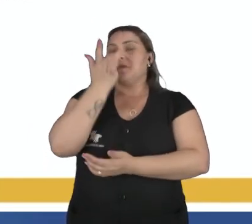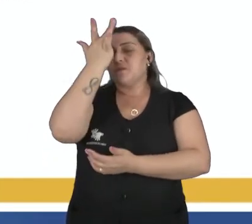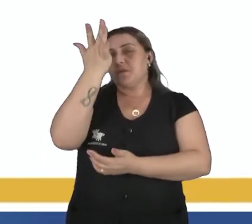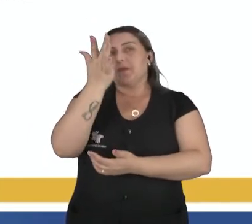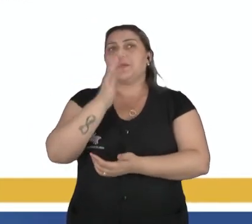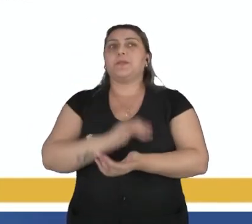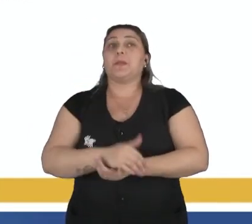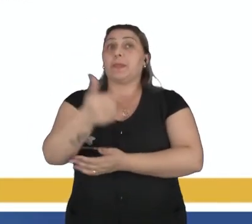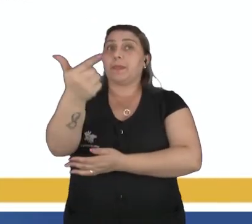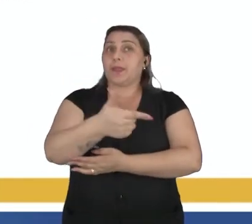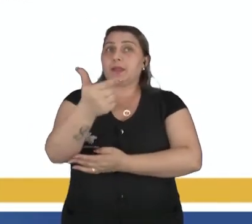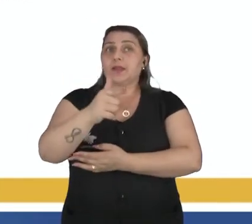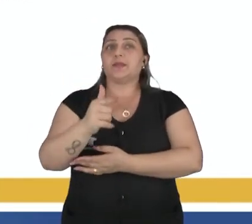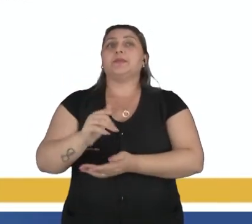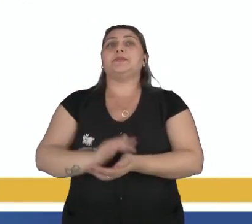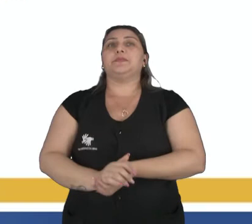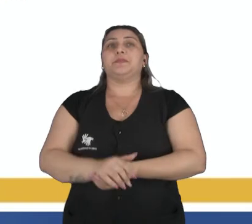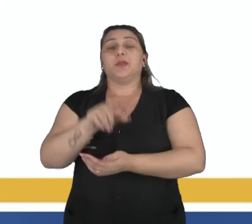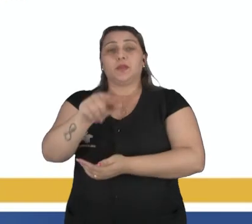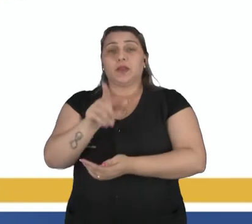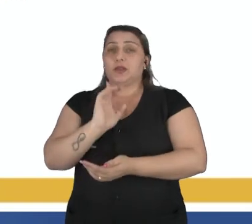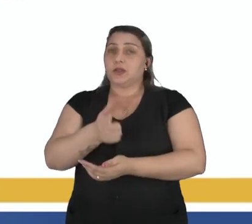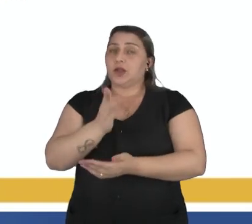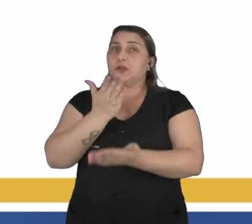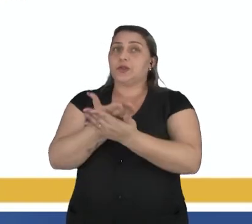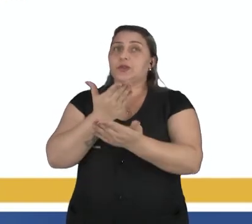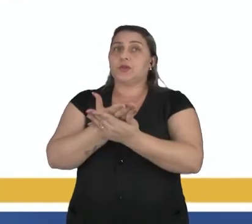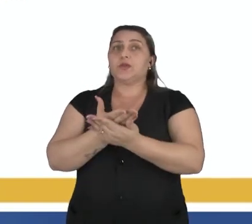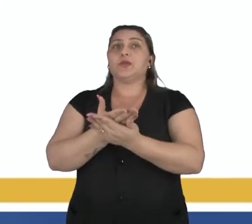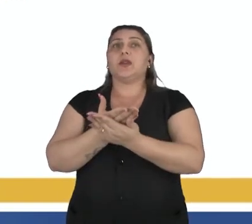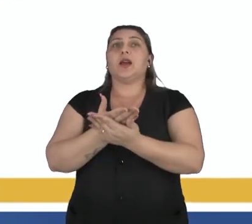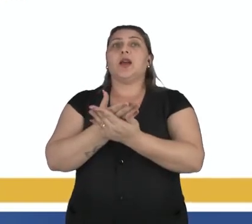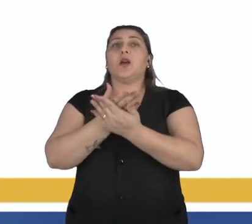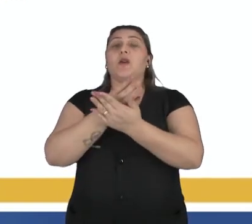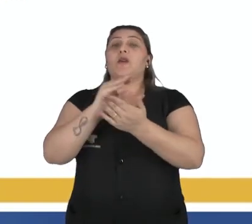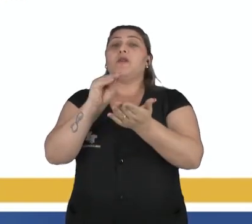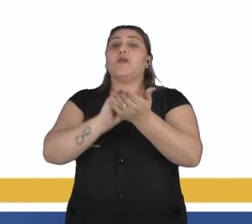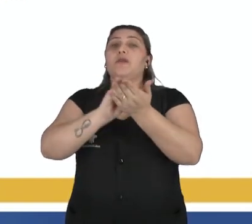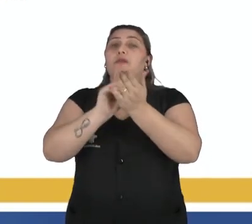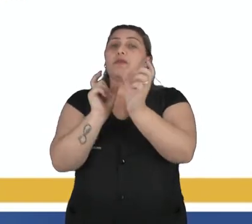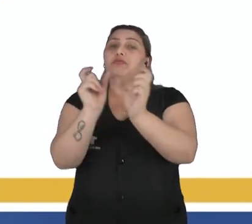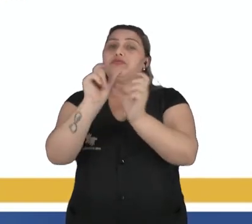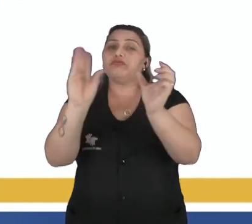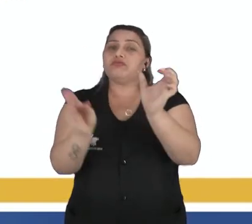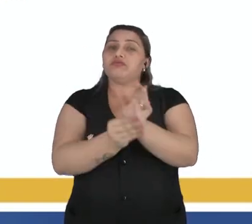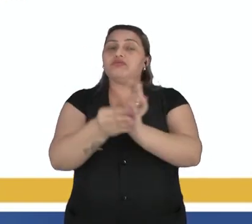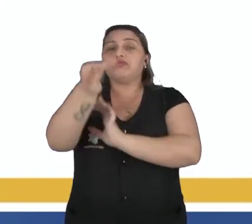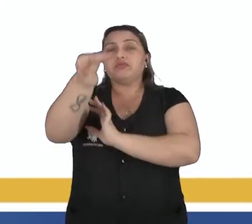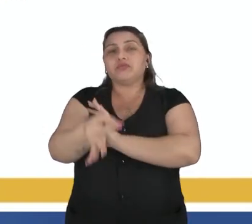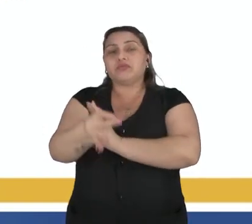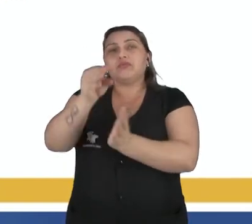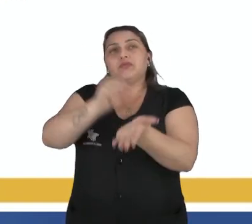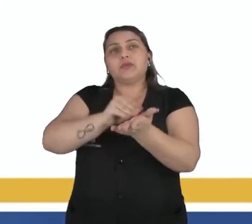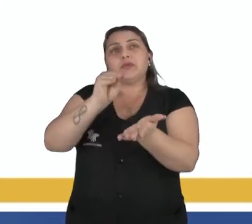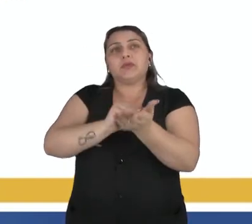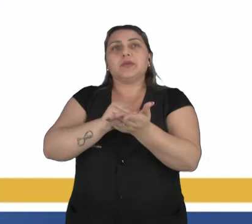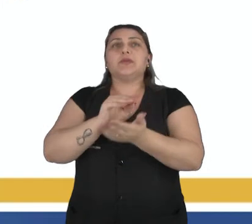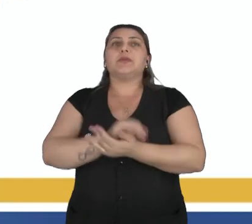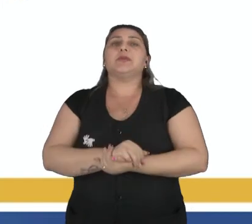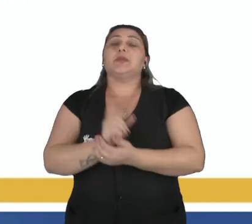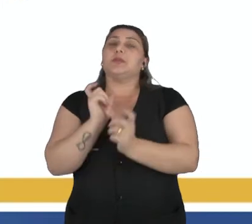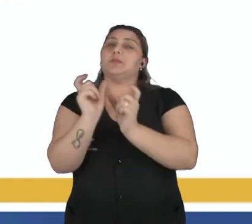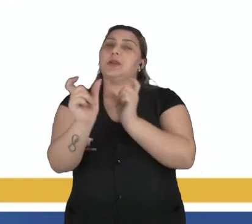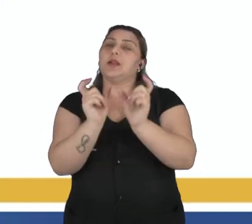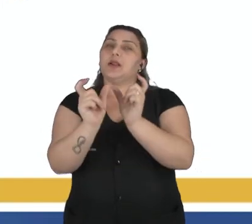bem tranquilo. Vamos lá. De acordo com o que você acabou de estudar, complete corretamente a frase abaixo com